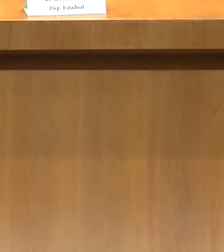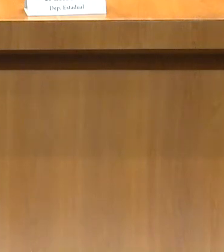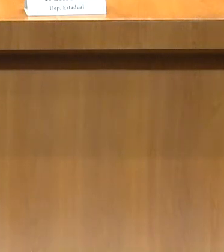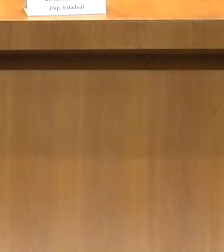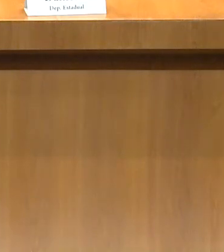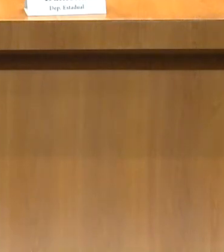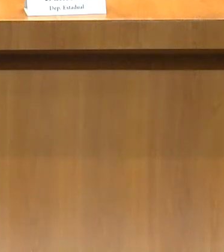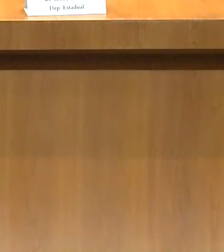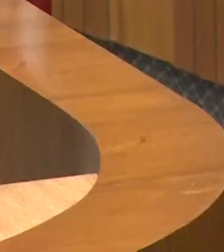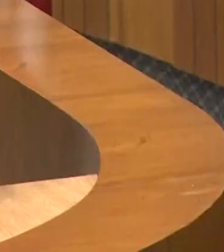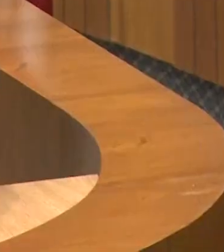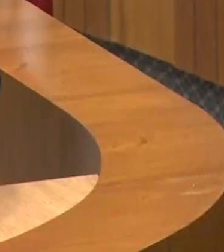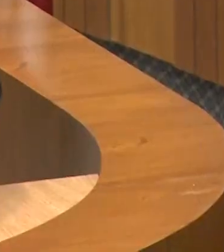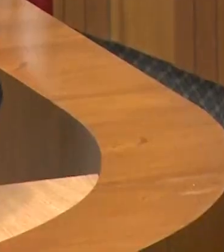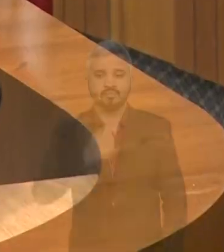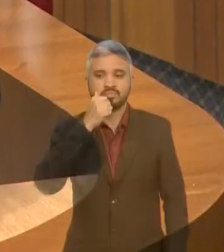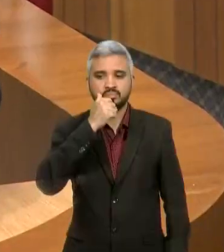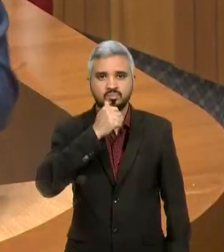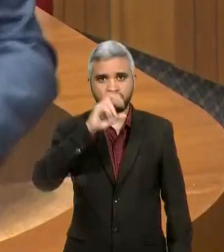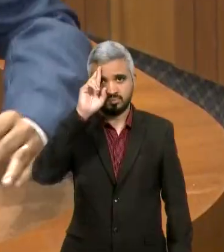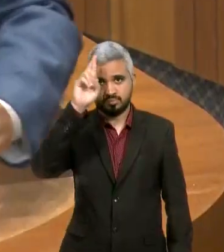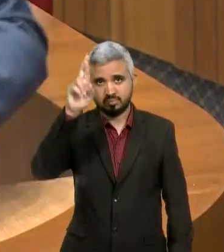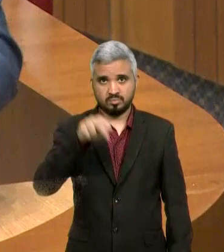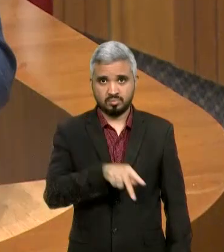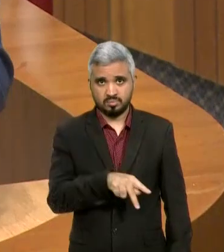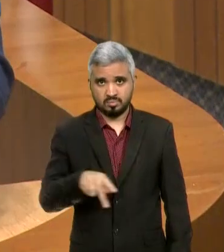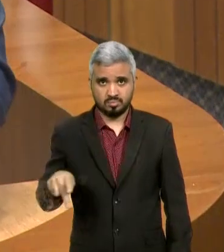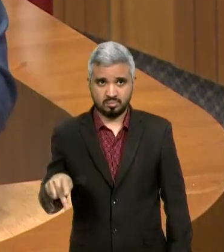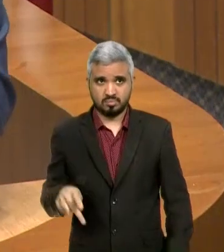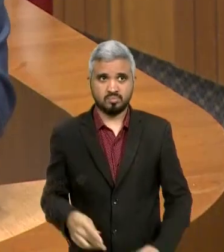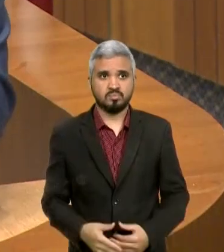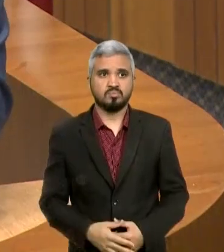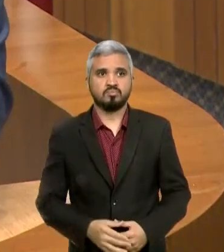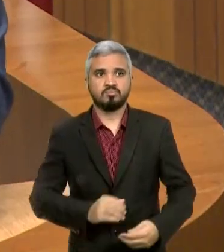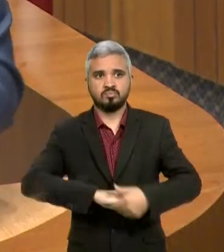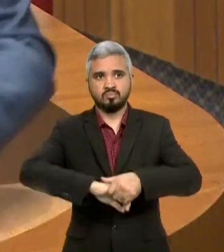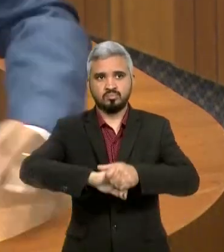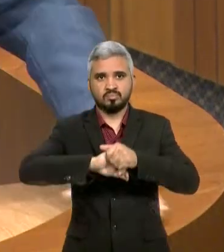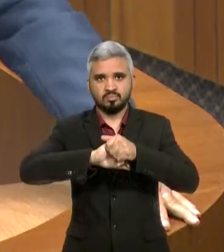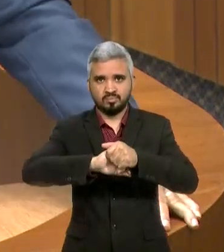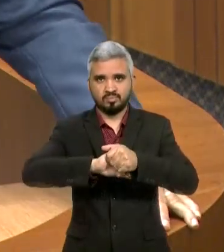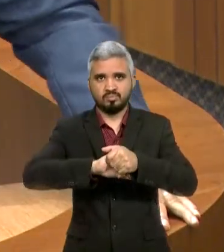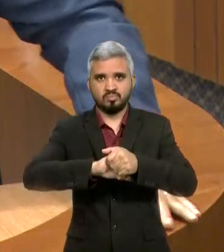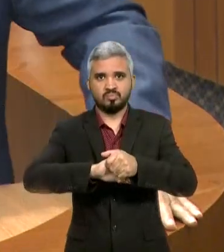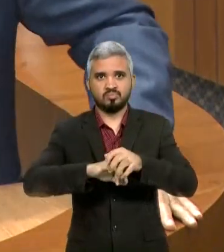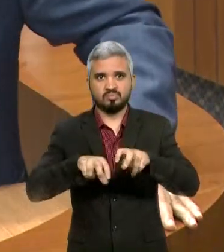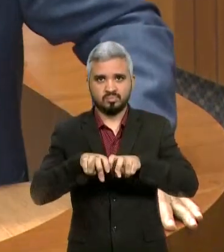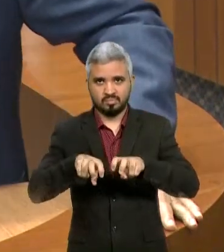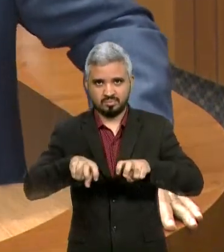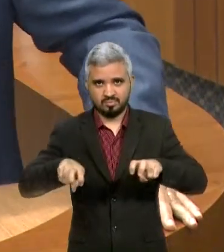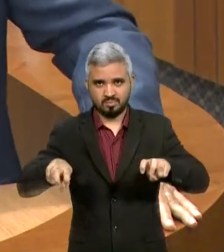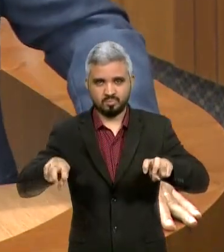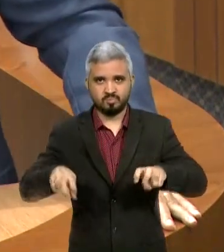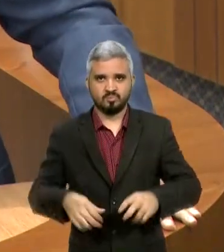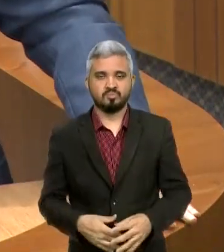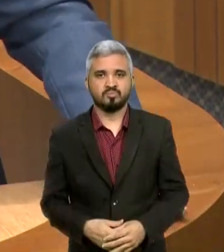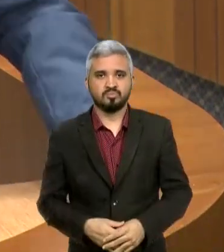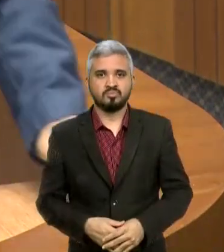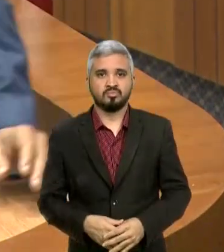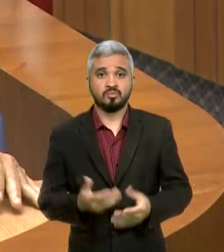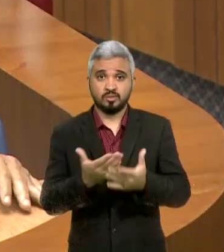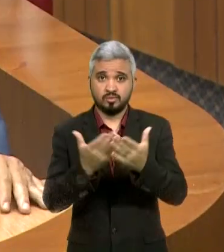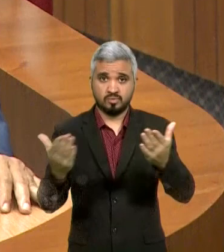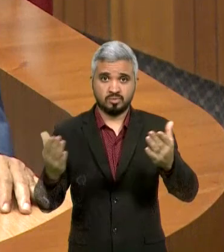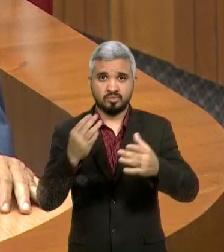Senhora Presidente, em nome da qual eu saúdo toda a mesa aqui presente,